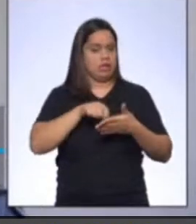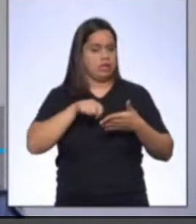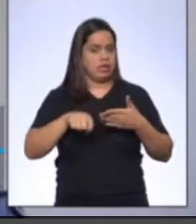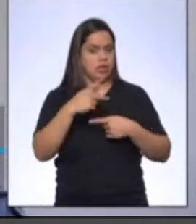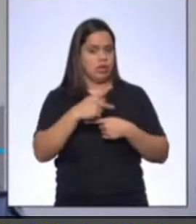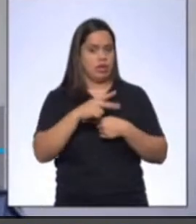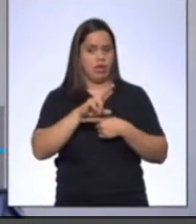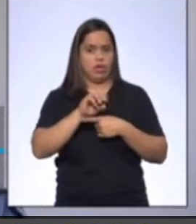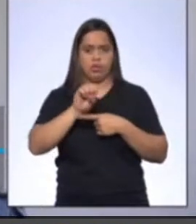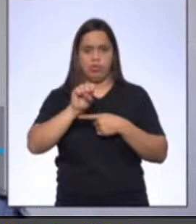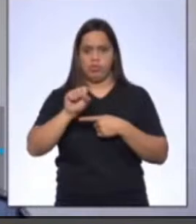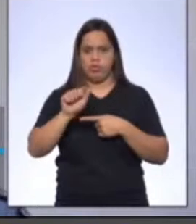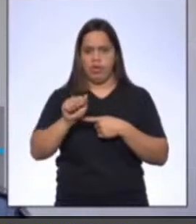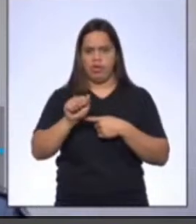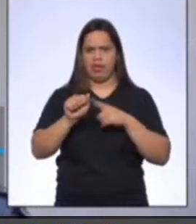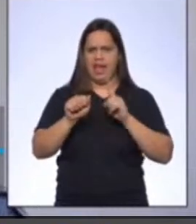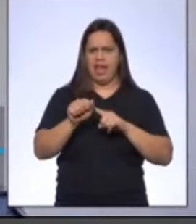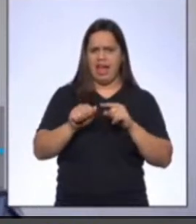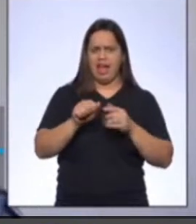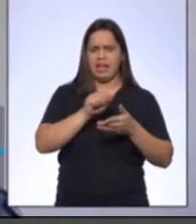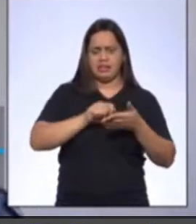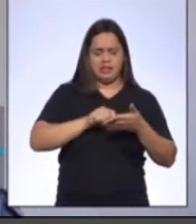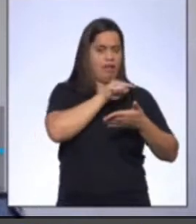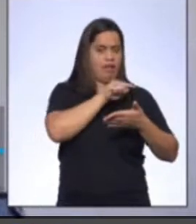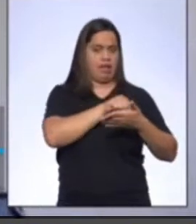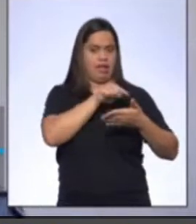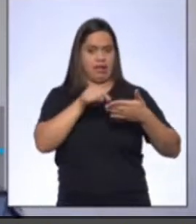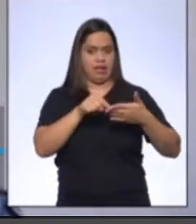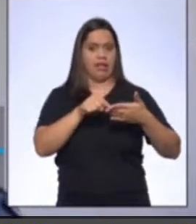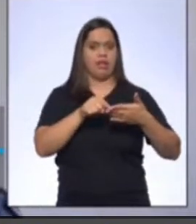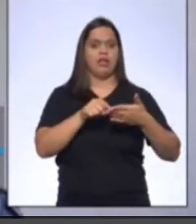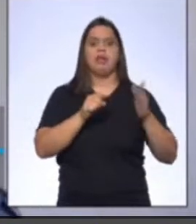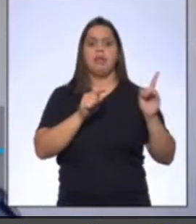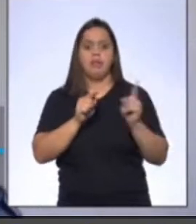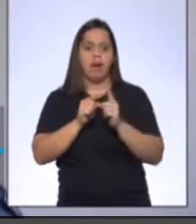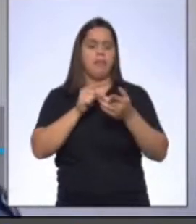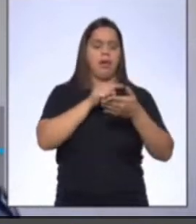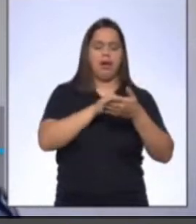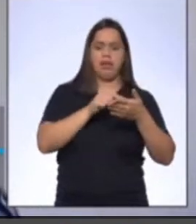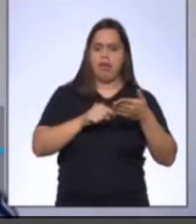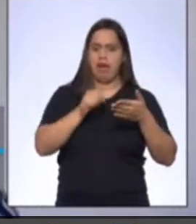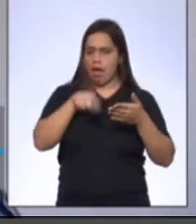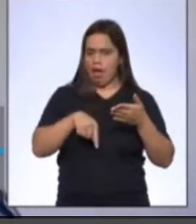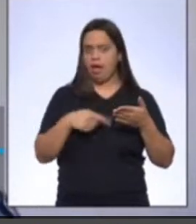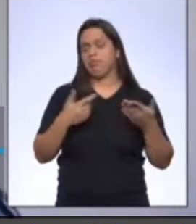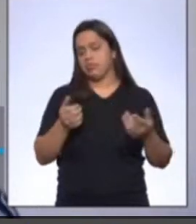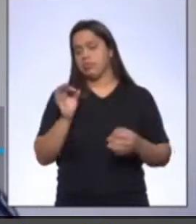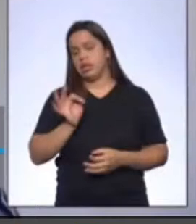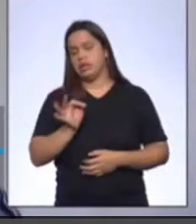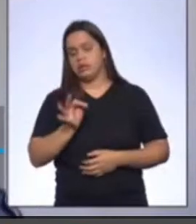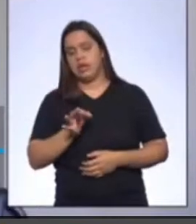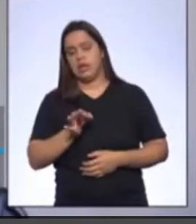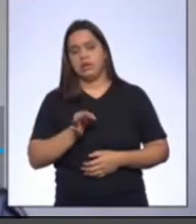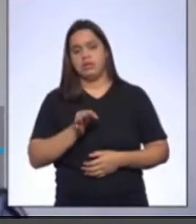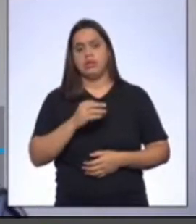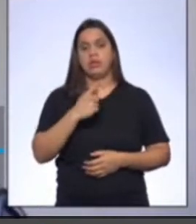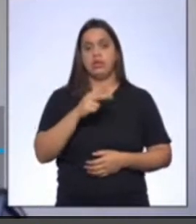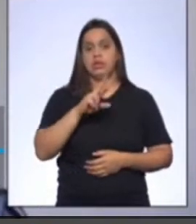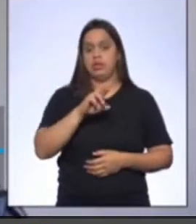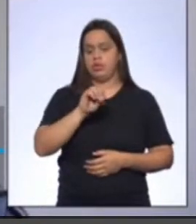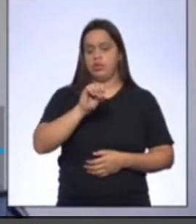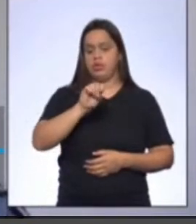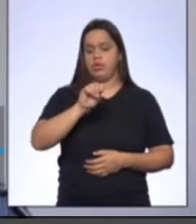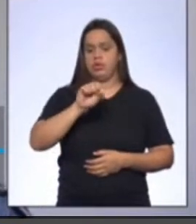falar na sala, professor, é quando escreve de um canto para o outro da folha, desce, parágrafo, pronto. Entenda dessa forma. Em prosa, é texto corrido, tá